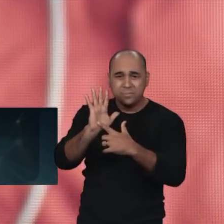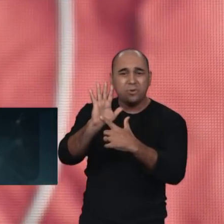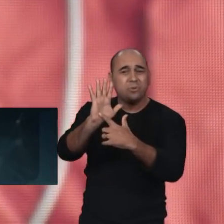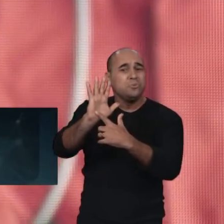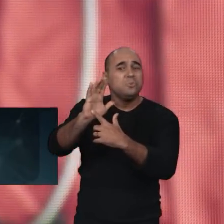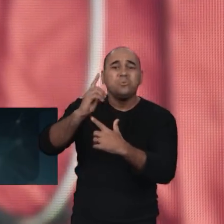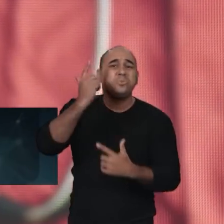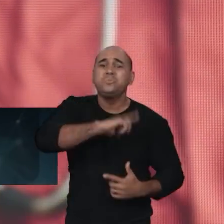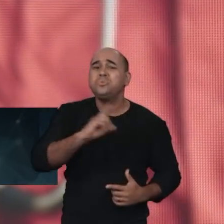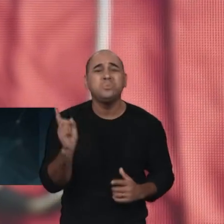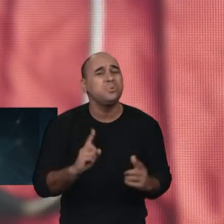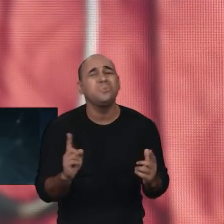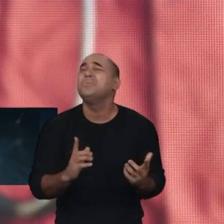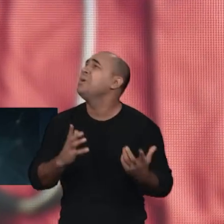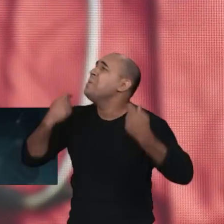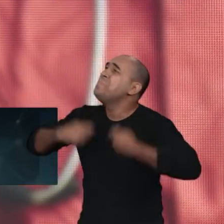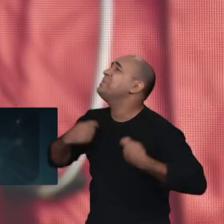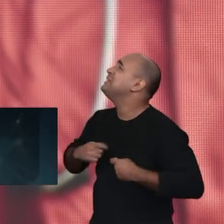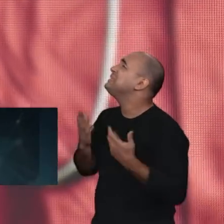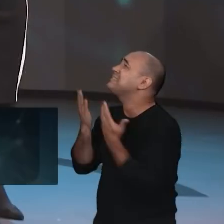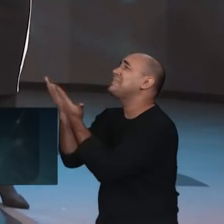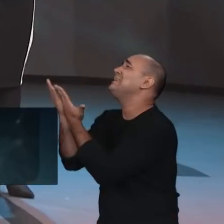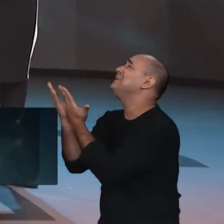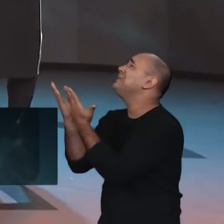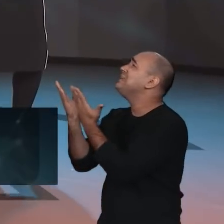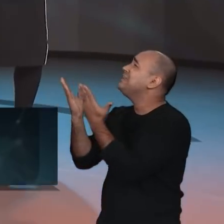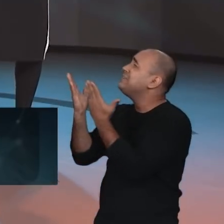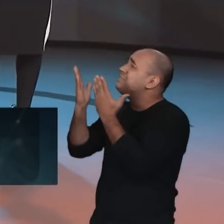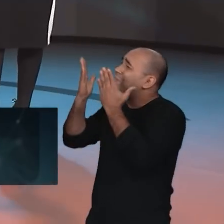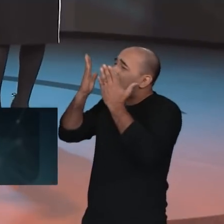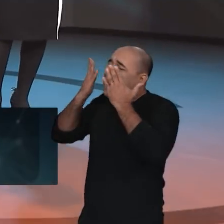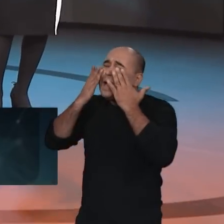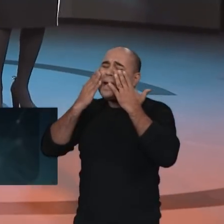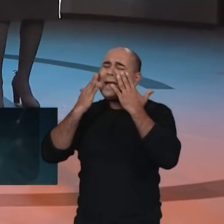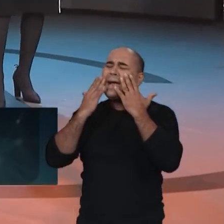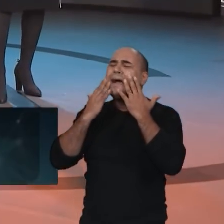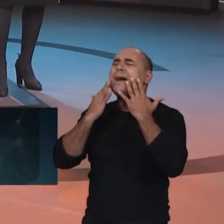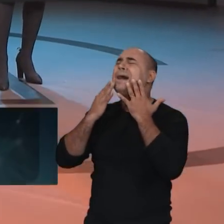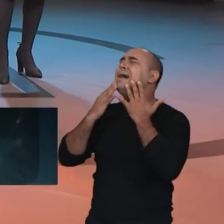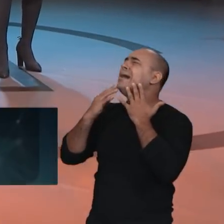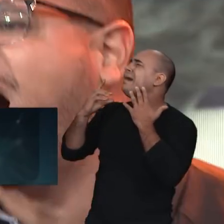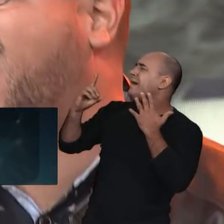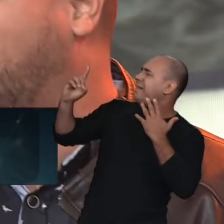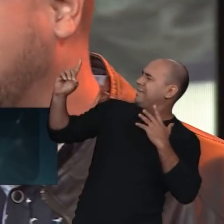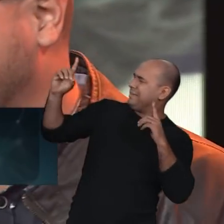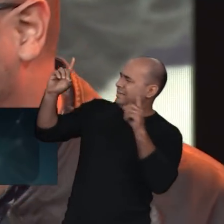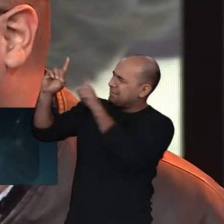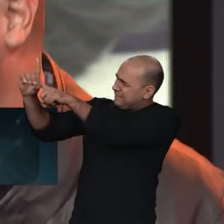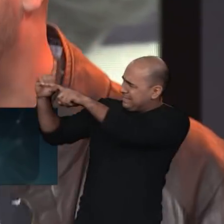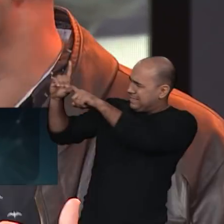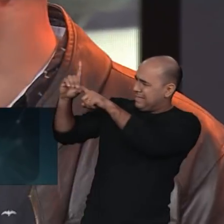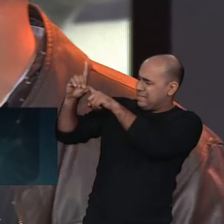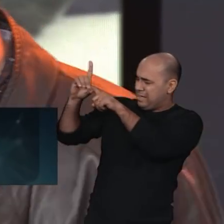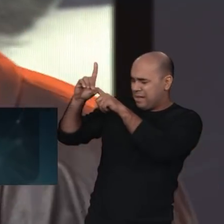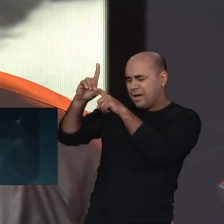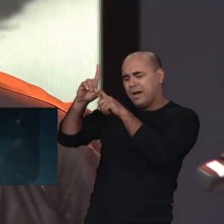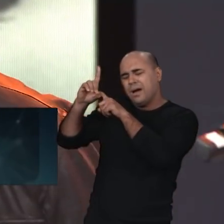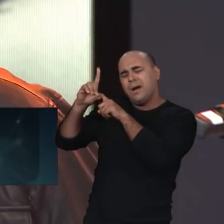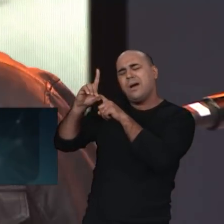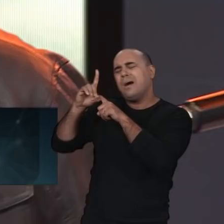disse que preciso, chorando que eu disse que eu dependo só de ti,